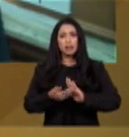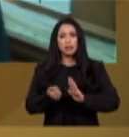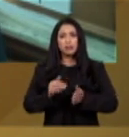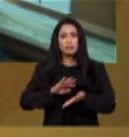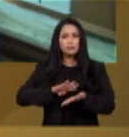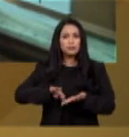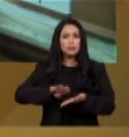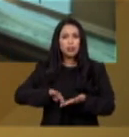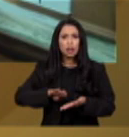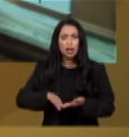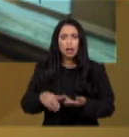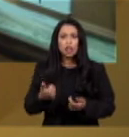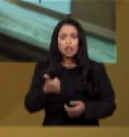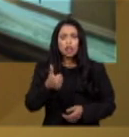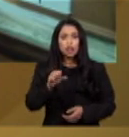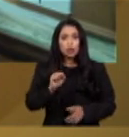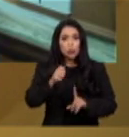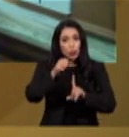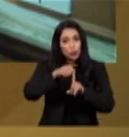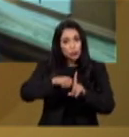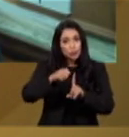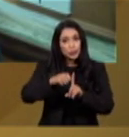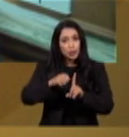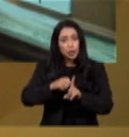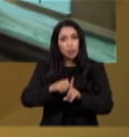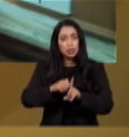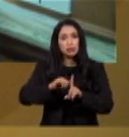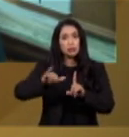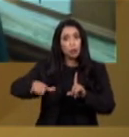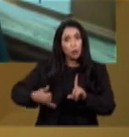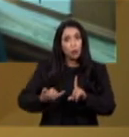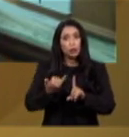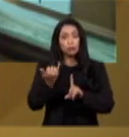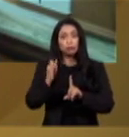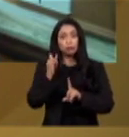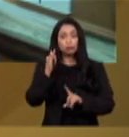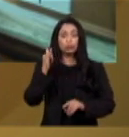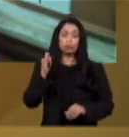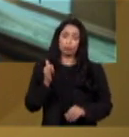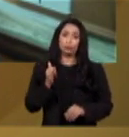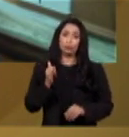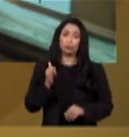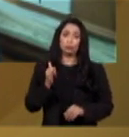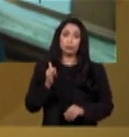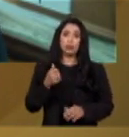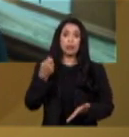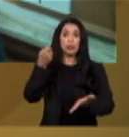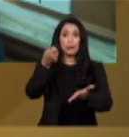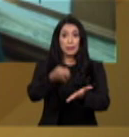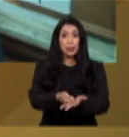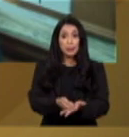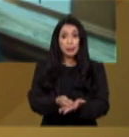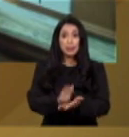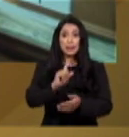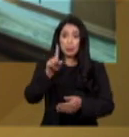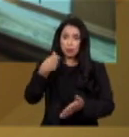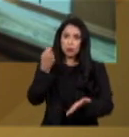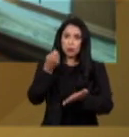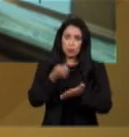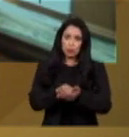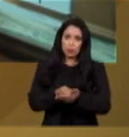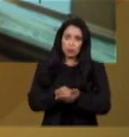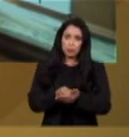nesses 18 meses, incidem os juros até a requisição. Mas a partir da